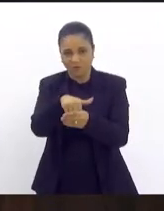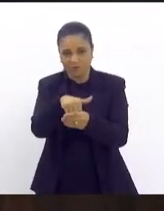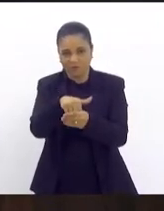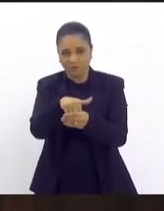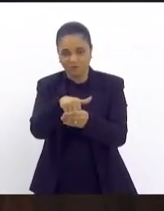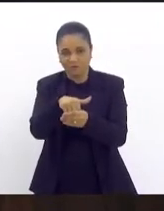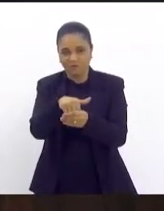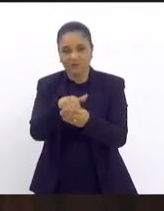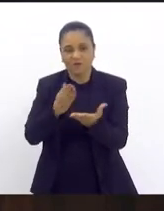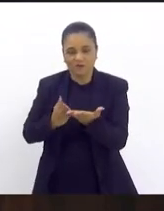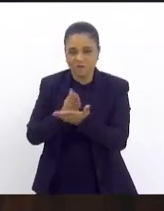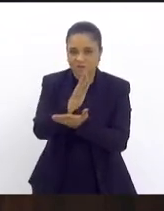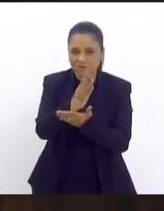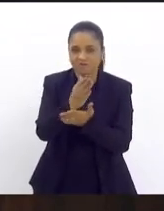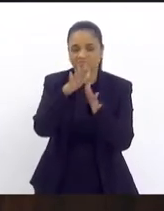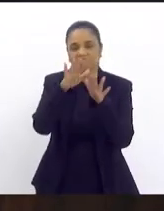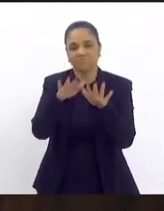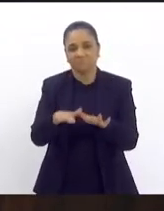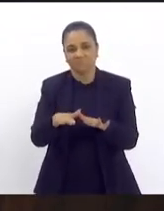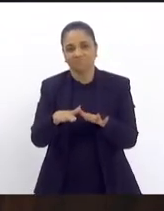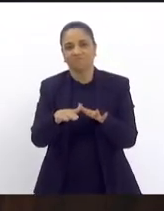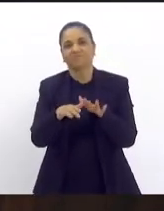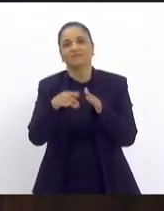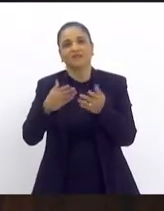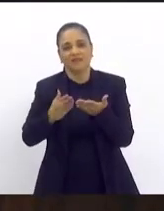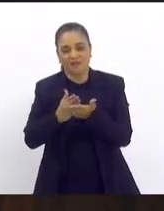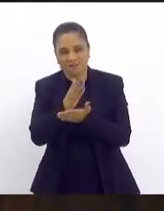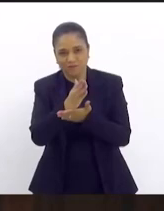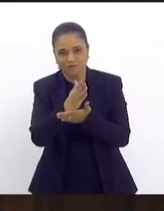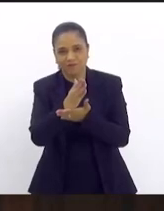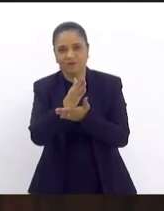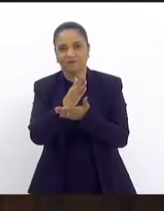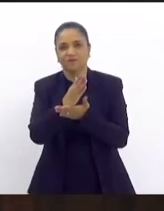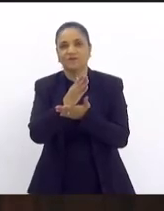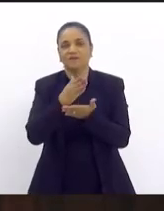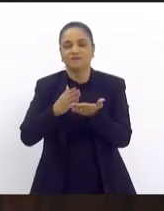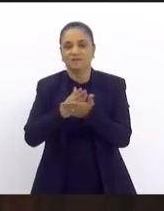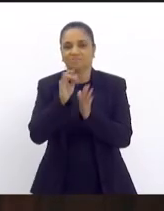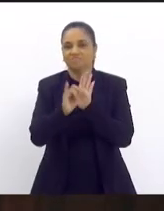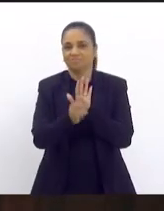os senhores que aprovam permaneçam como estão, aprovado vai autógrafo.